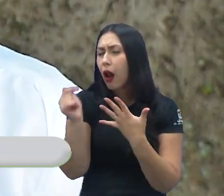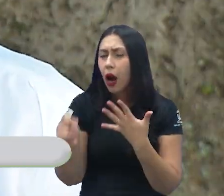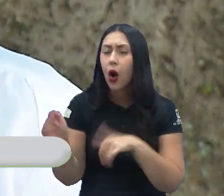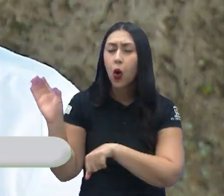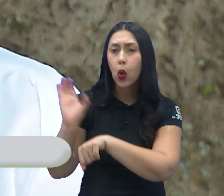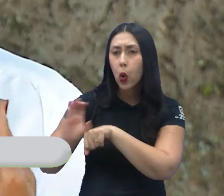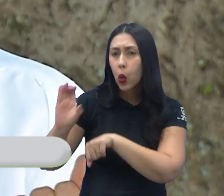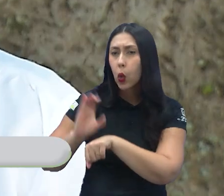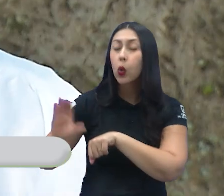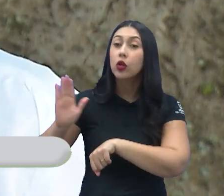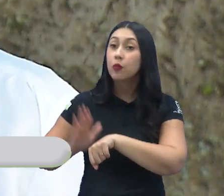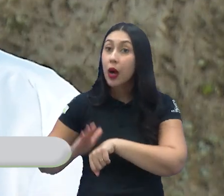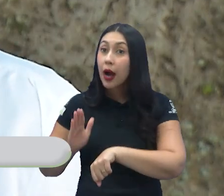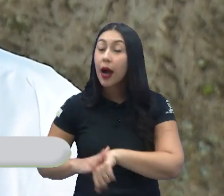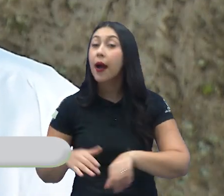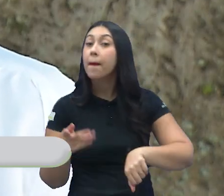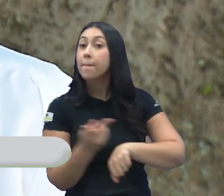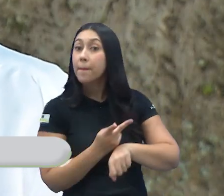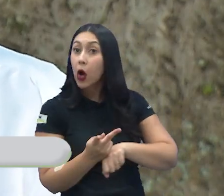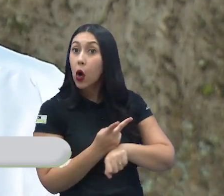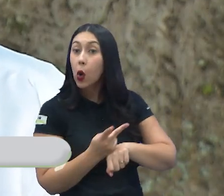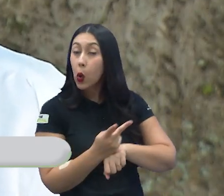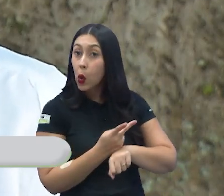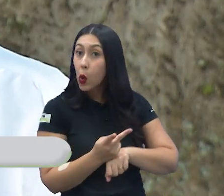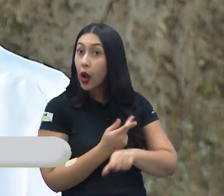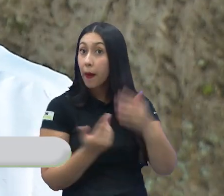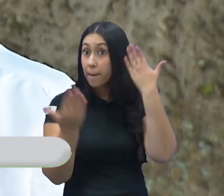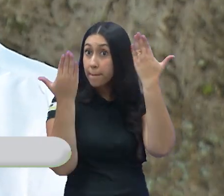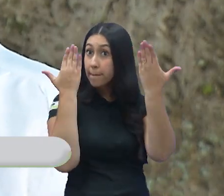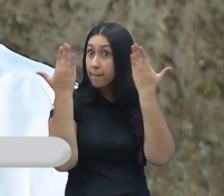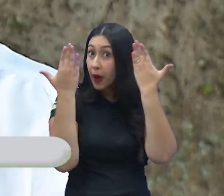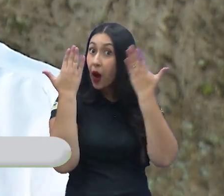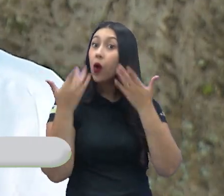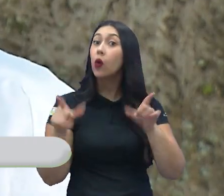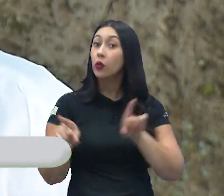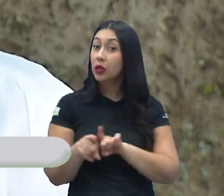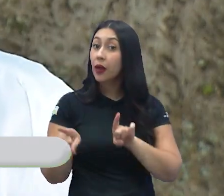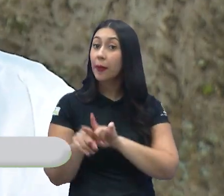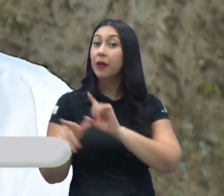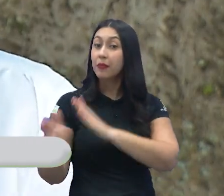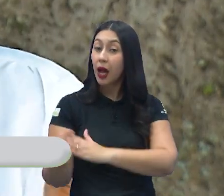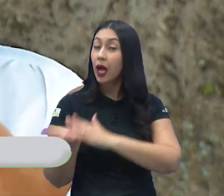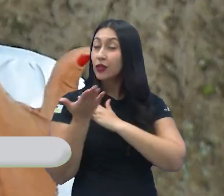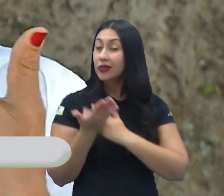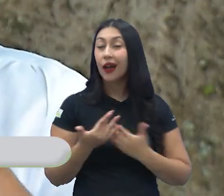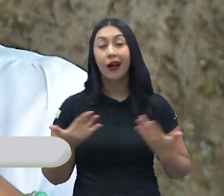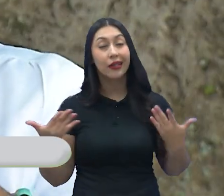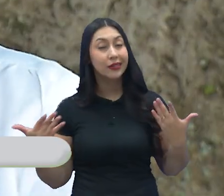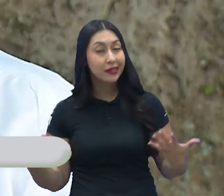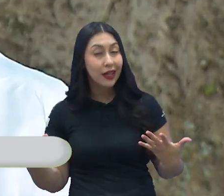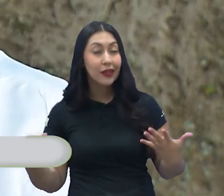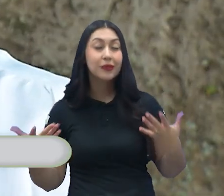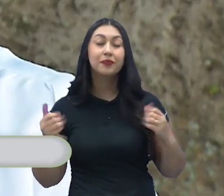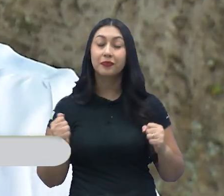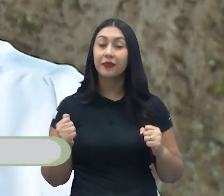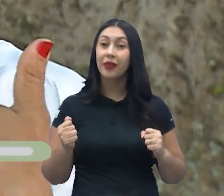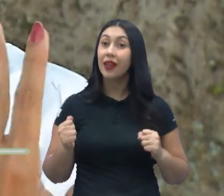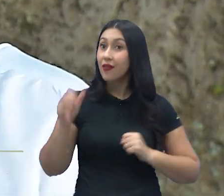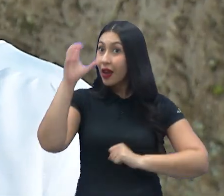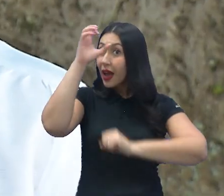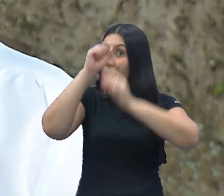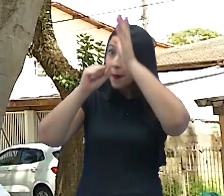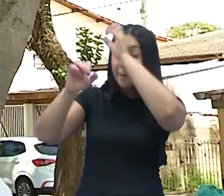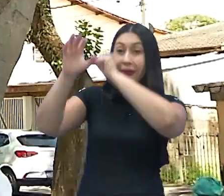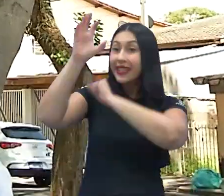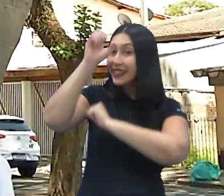também, buscar um psicanalista que pode te ajudar também no temperamento. Então você vai aprender a lidar melhor com você e com